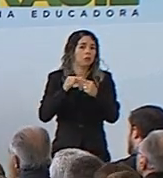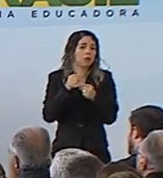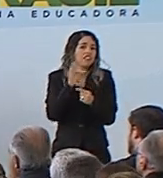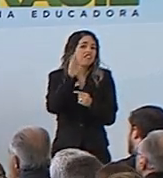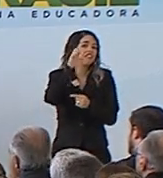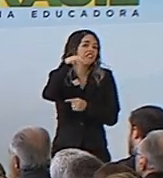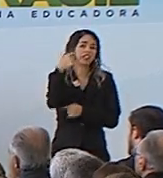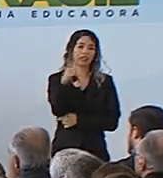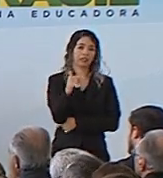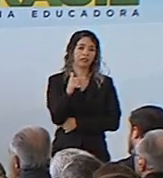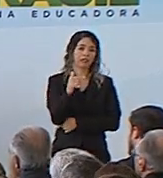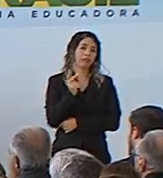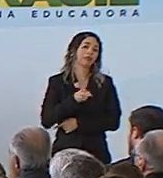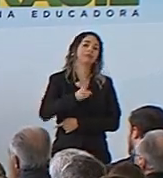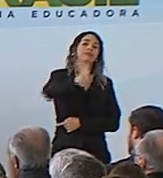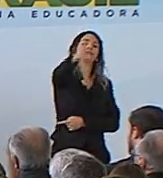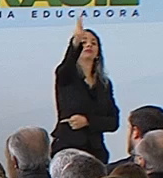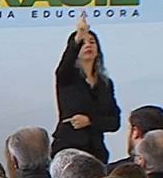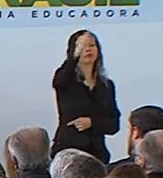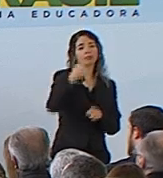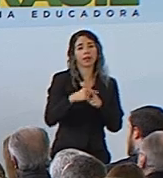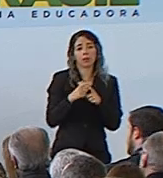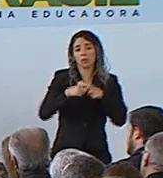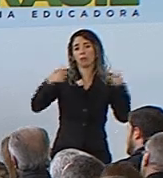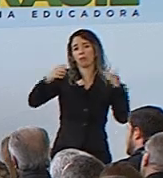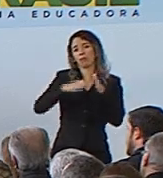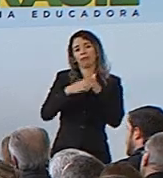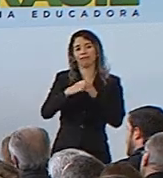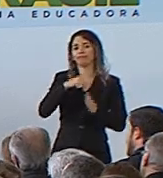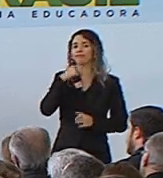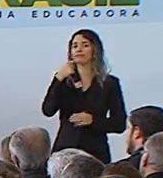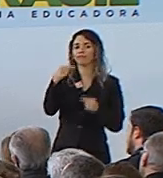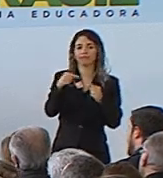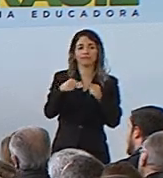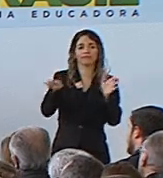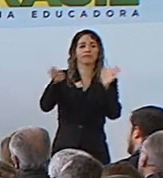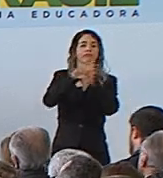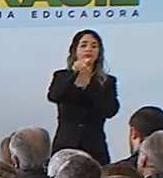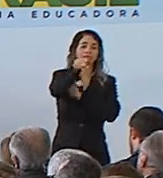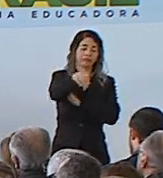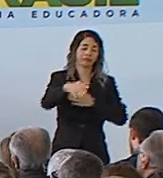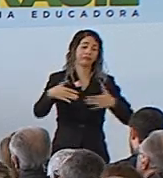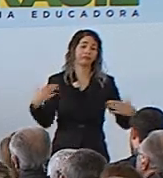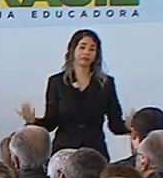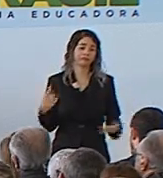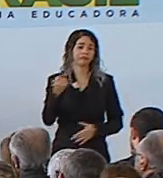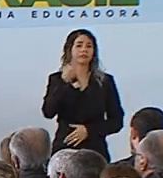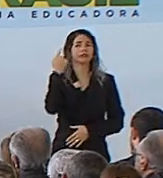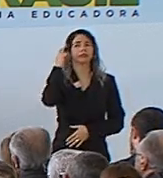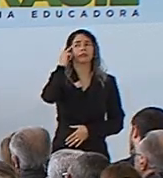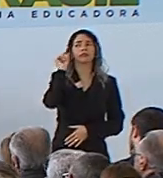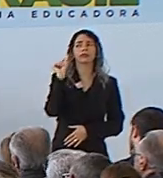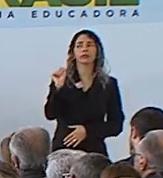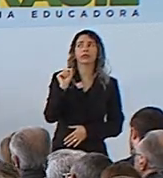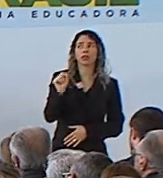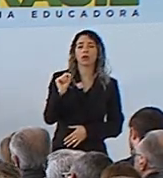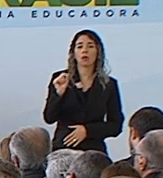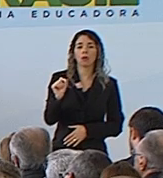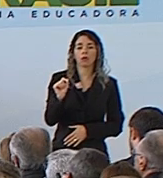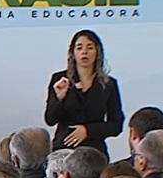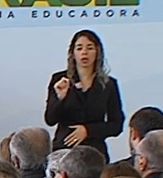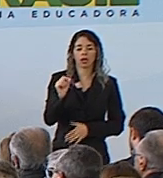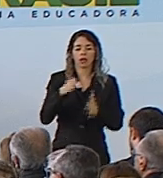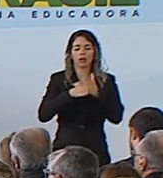grande parte das empresas não conseguem chegar lá e o que que a gente propiciando